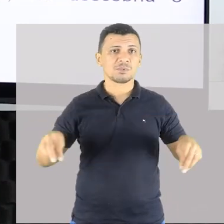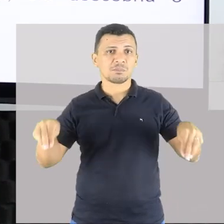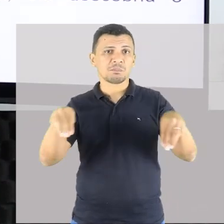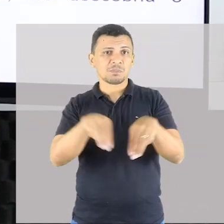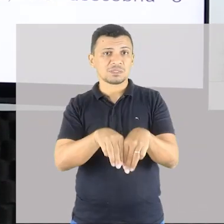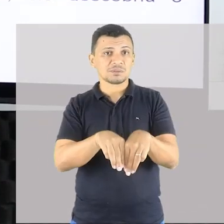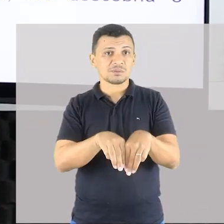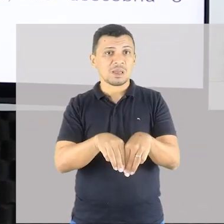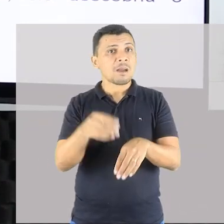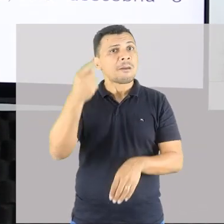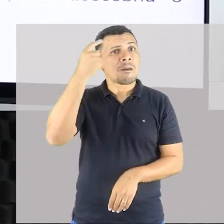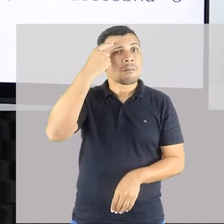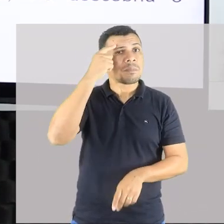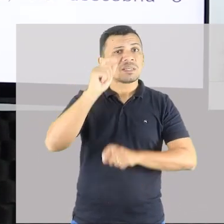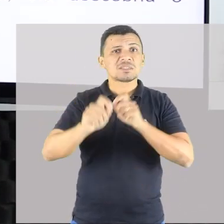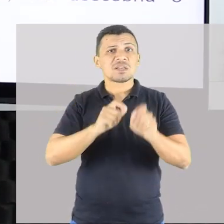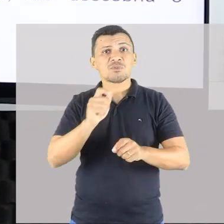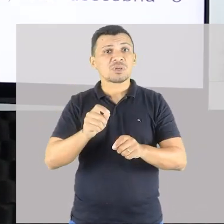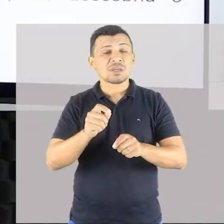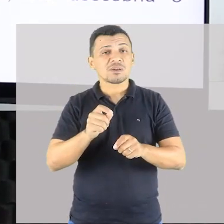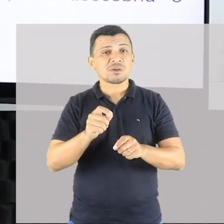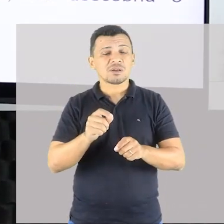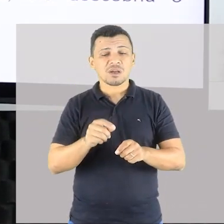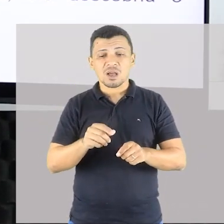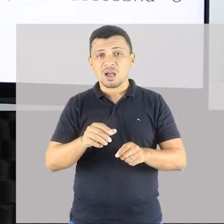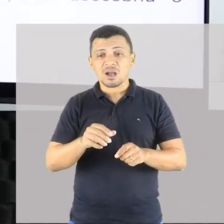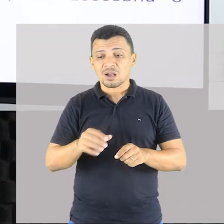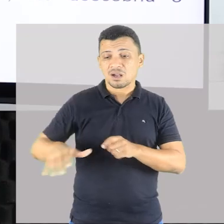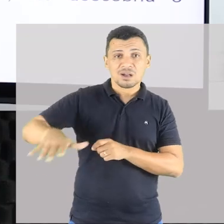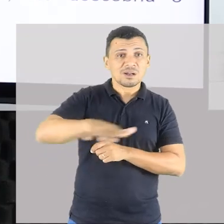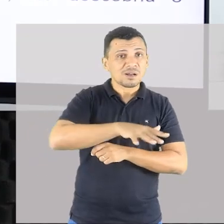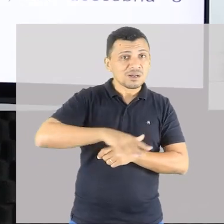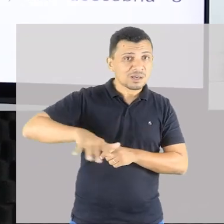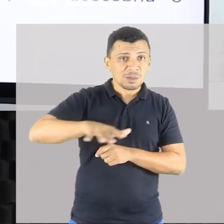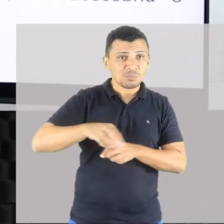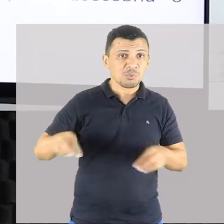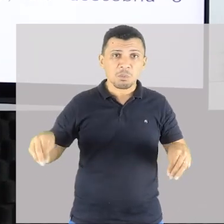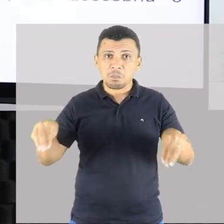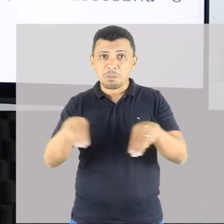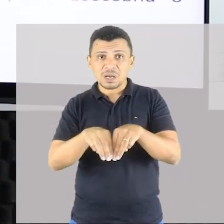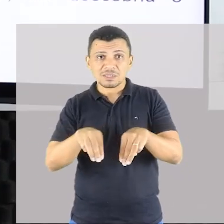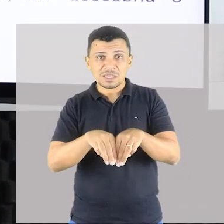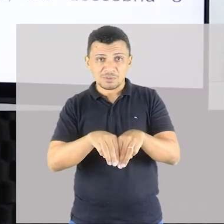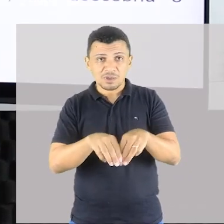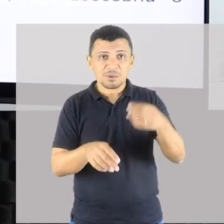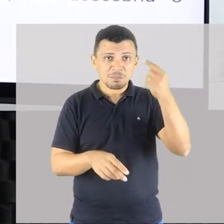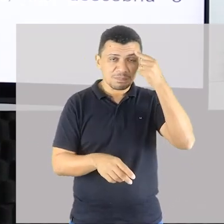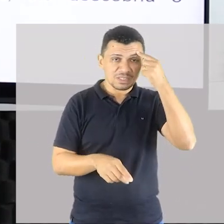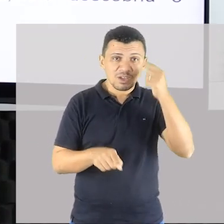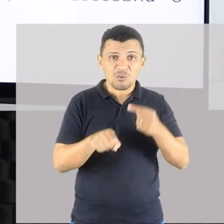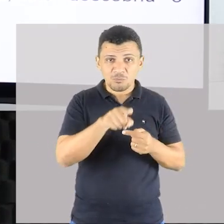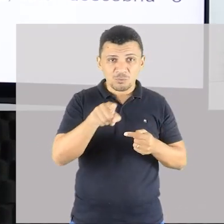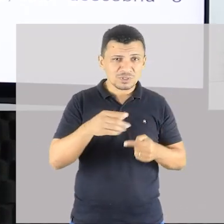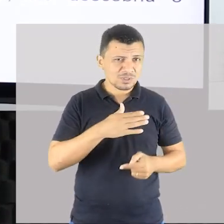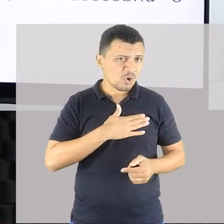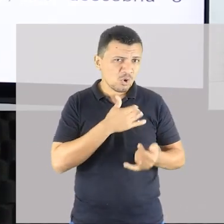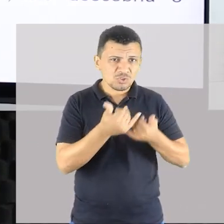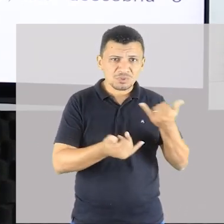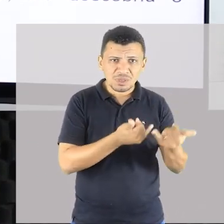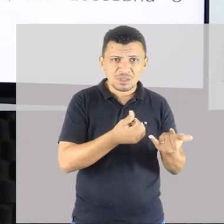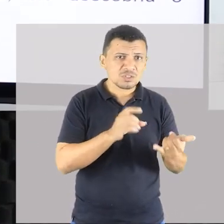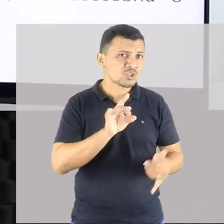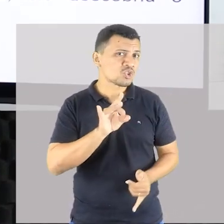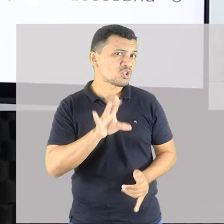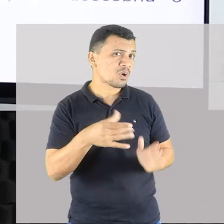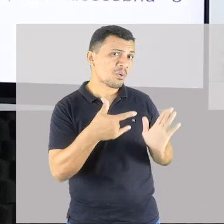Se pensava que a fonte de campo magnético, aquele campo magnético que vocês gostam de brincar, era só com